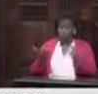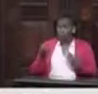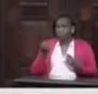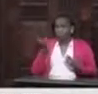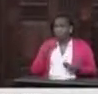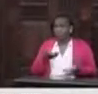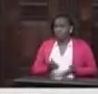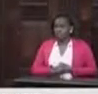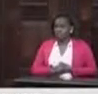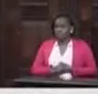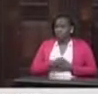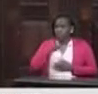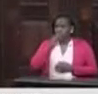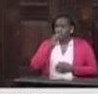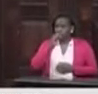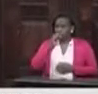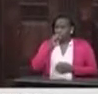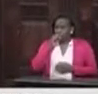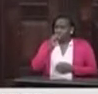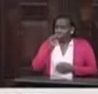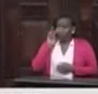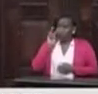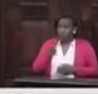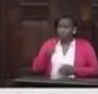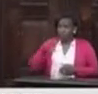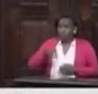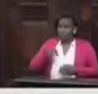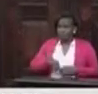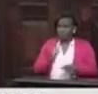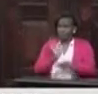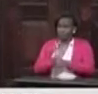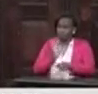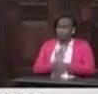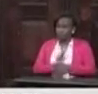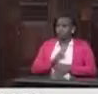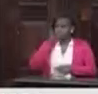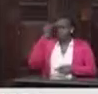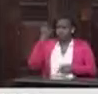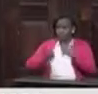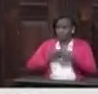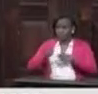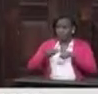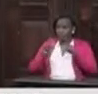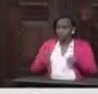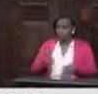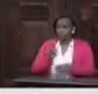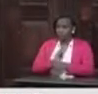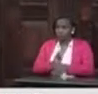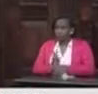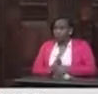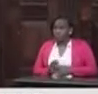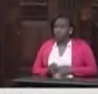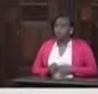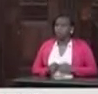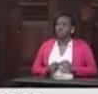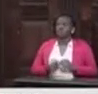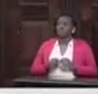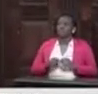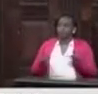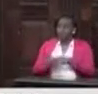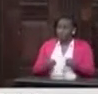nós vimos aqui e assistimos aqui à defesa dos servidores de segurança, e coloquei